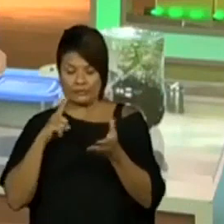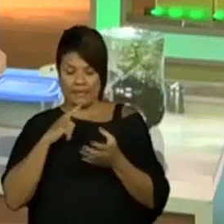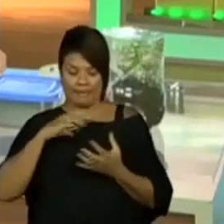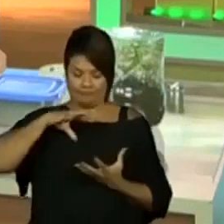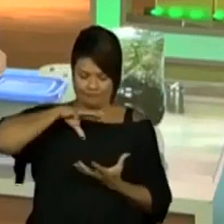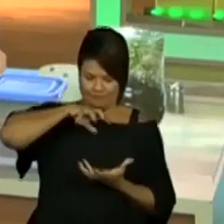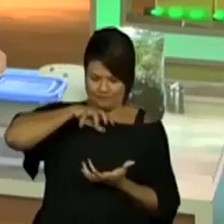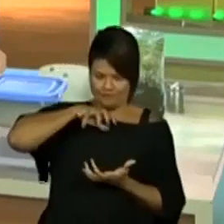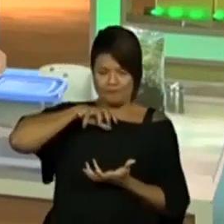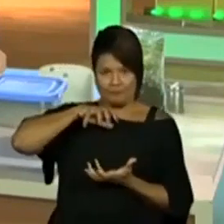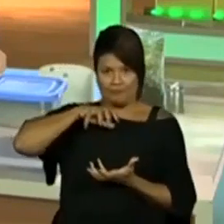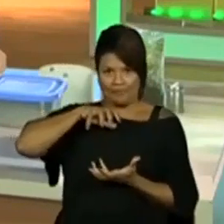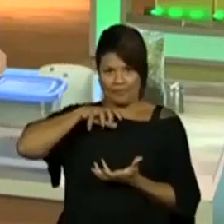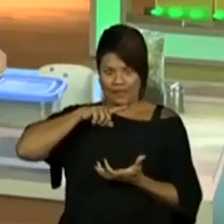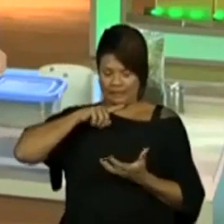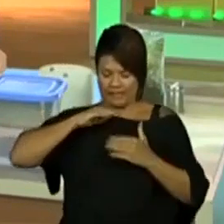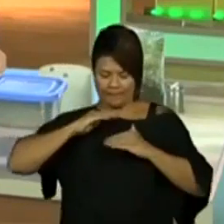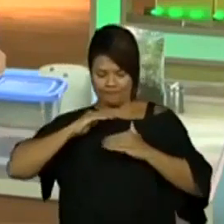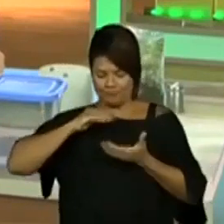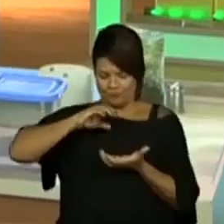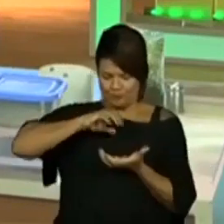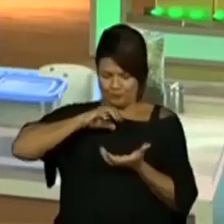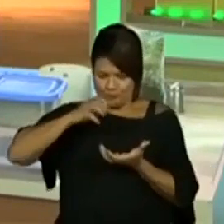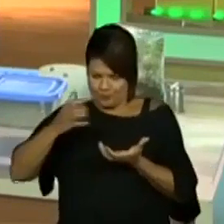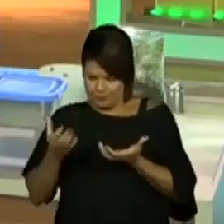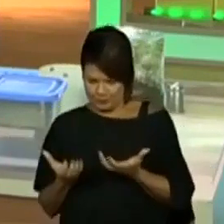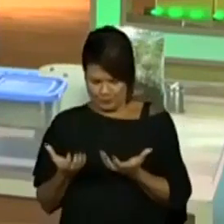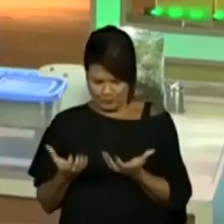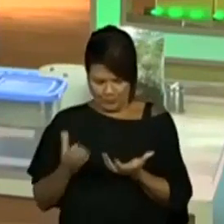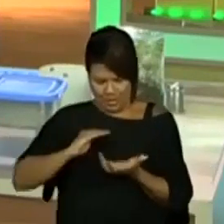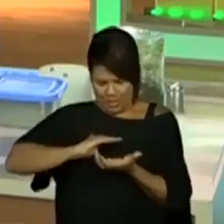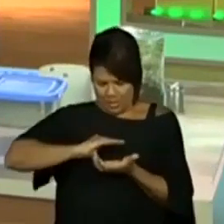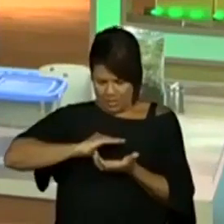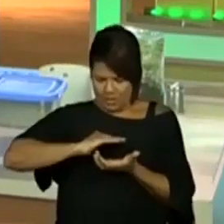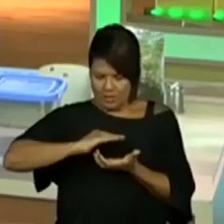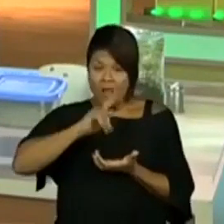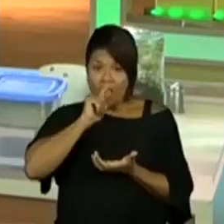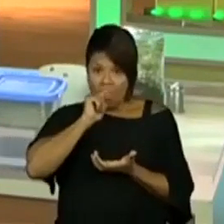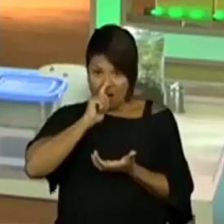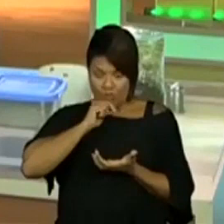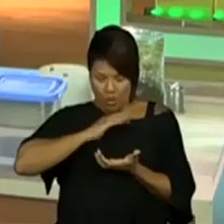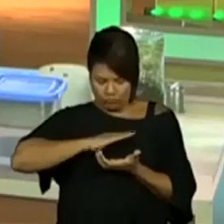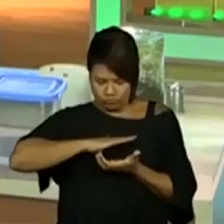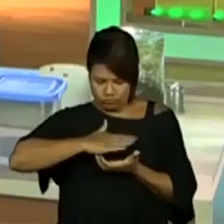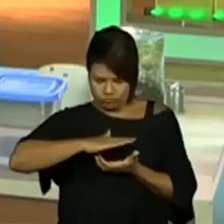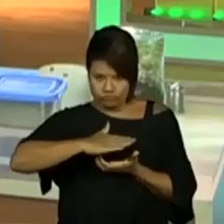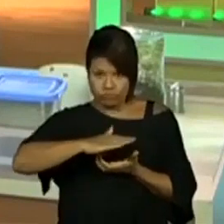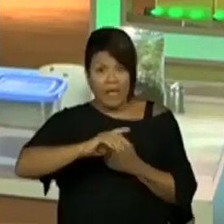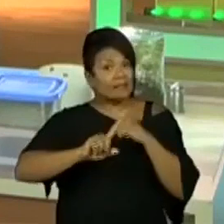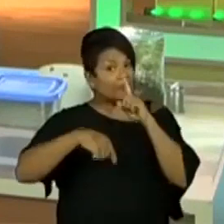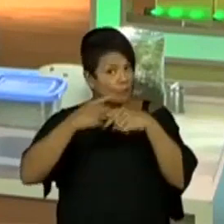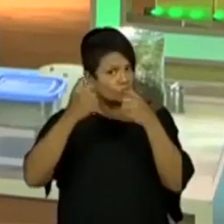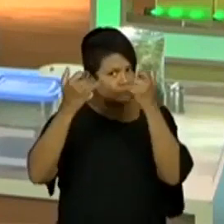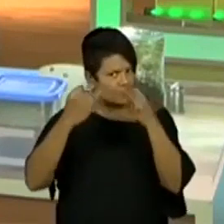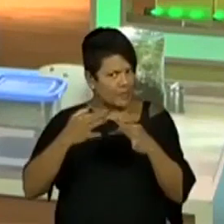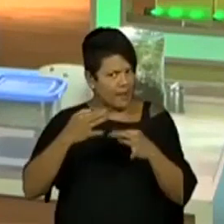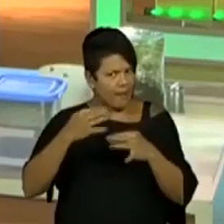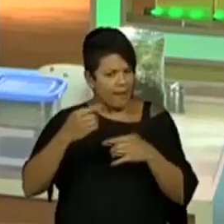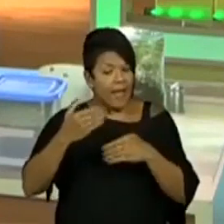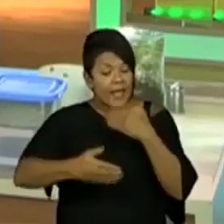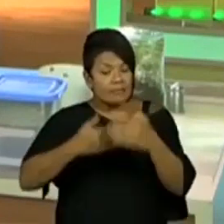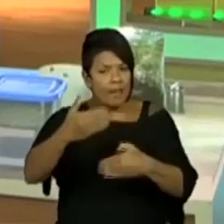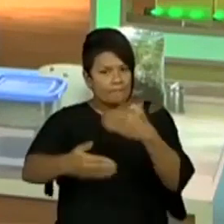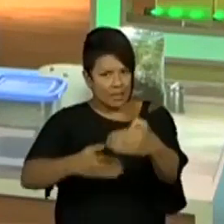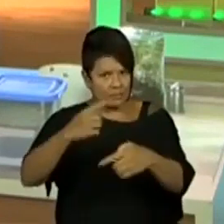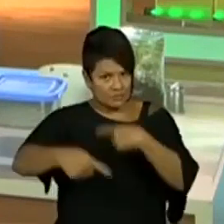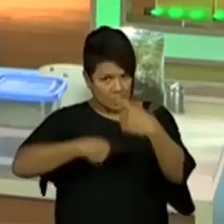planeta e ela volta para o ciclo da água, que eu já vou te explicar quais são as etapas, ela sofre